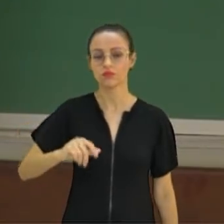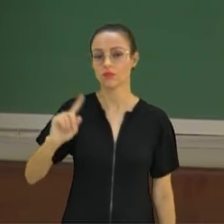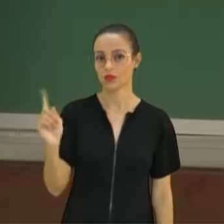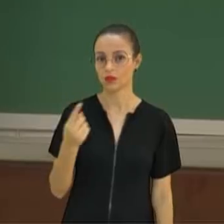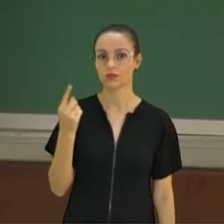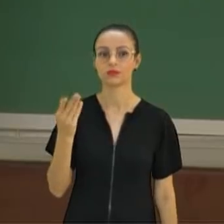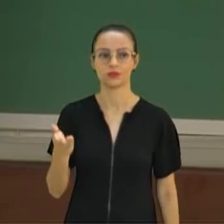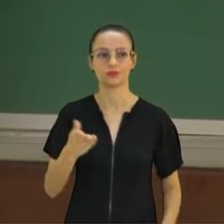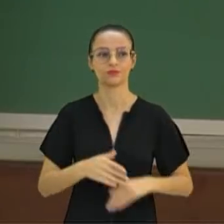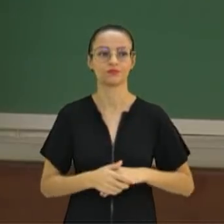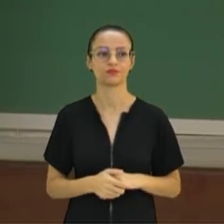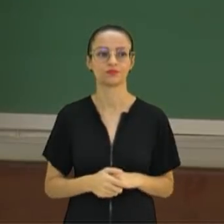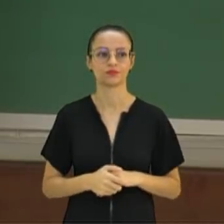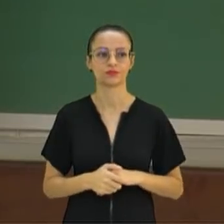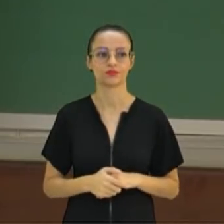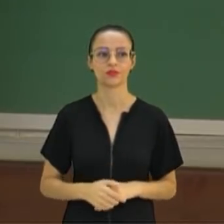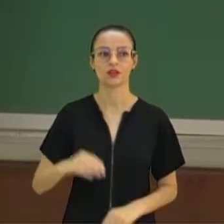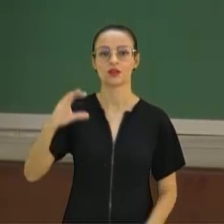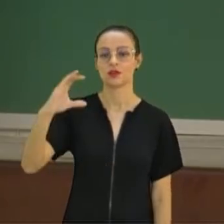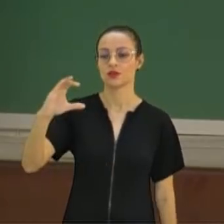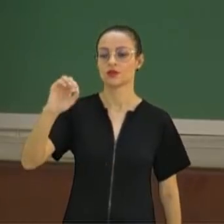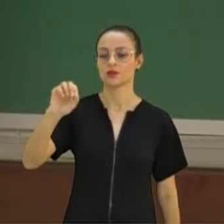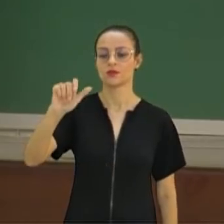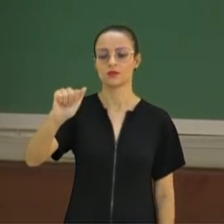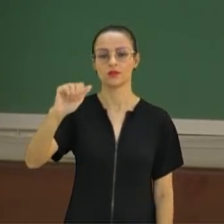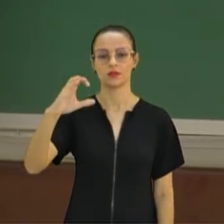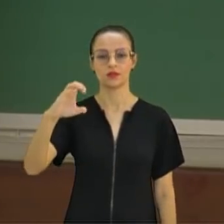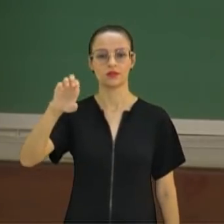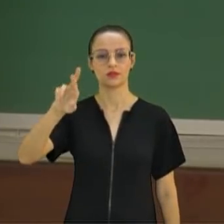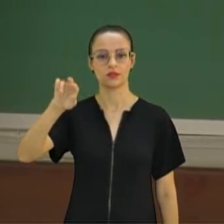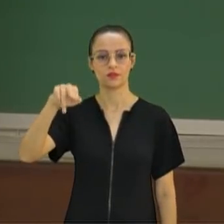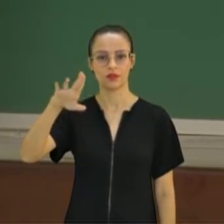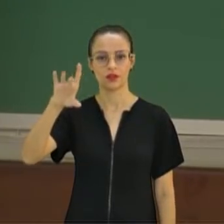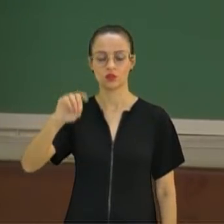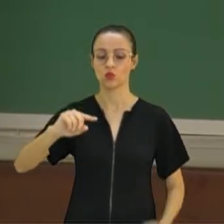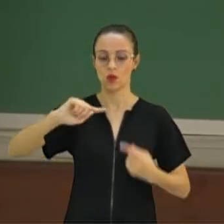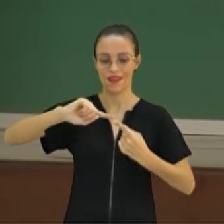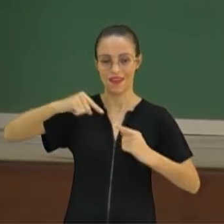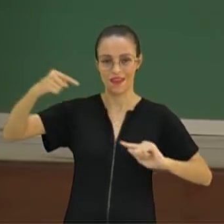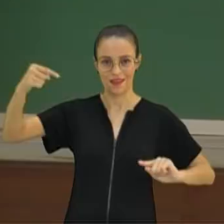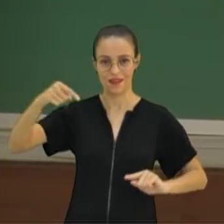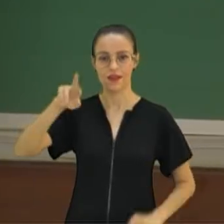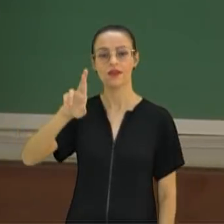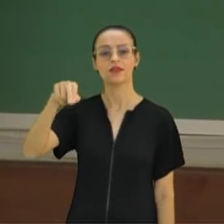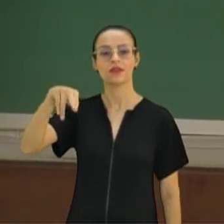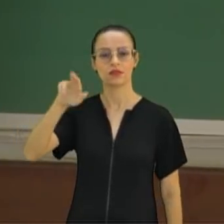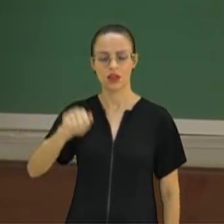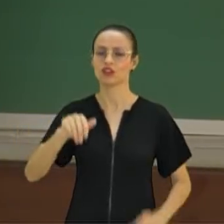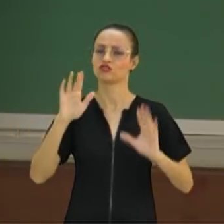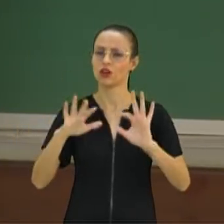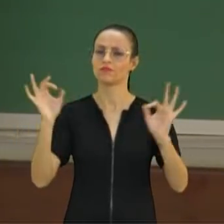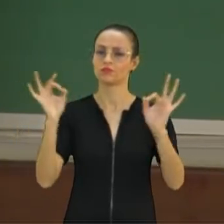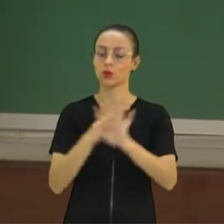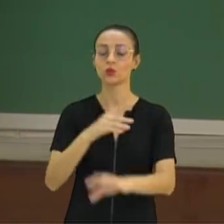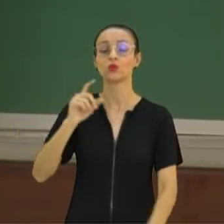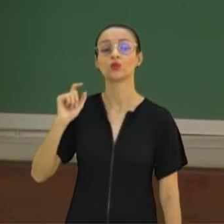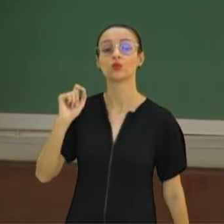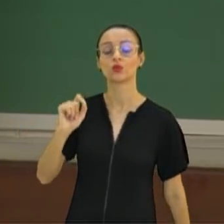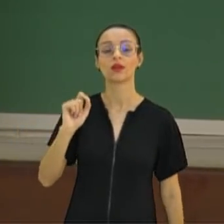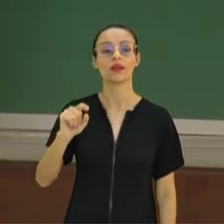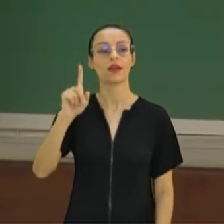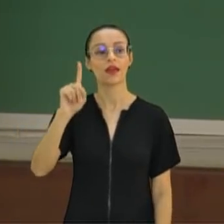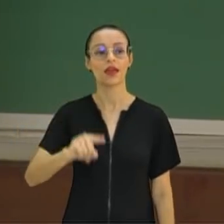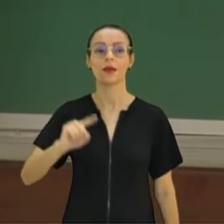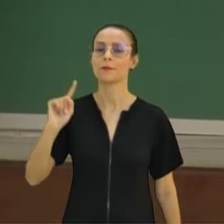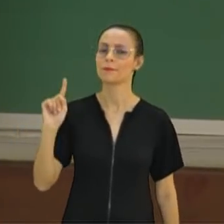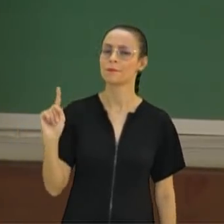formações. Um coacervado já com RNA, com material genético incorporado nele, foi o que a gente chama de